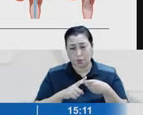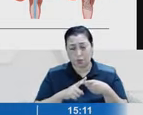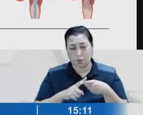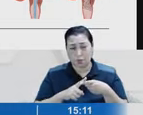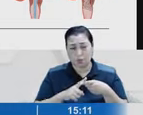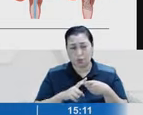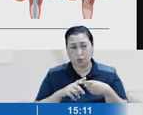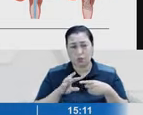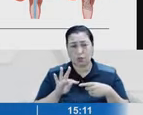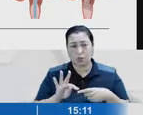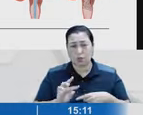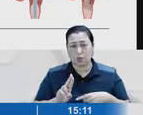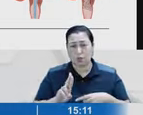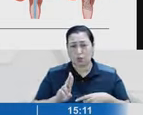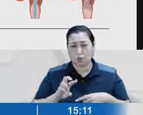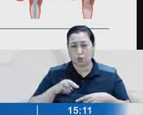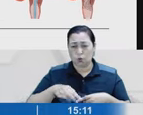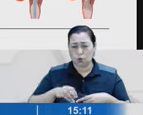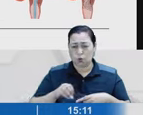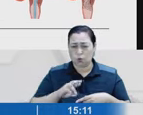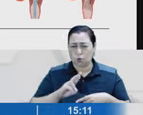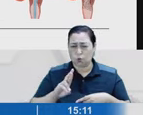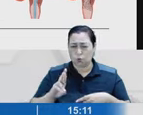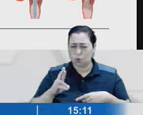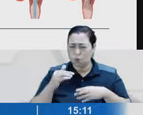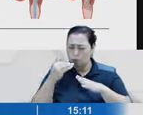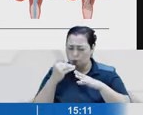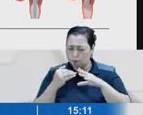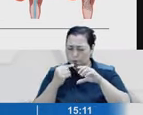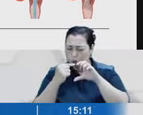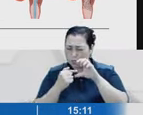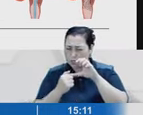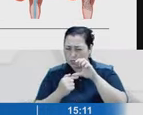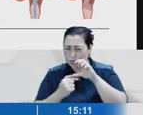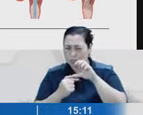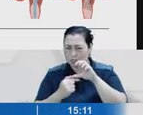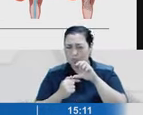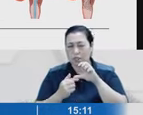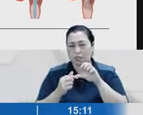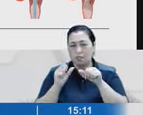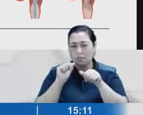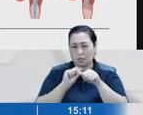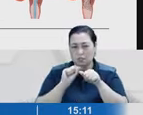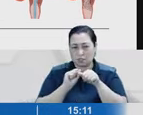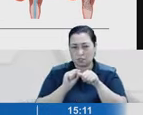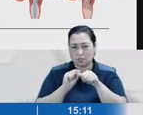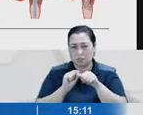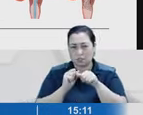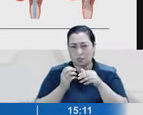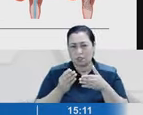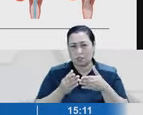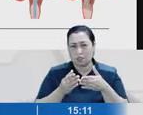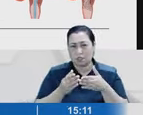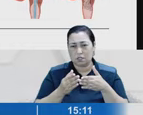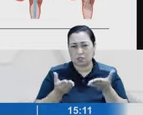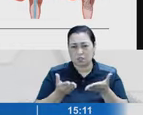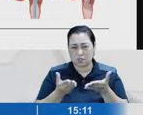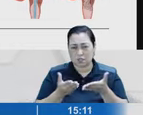tumor é lá no reto, é um tumor muito, muito baixo, quase no canal anal. A realização da ressecção desse